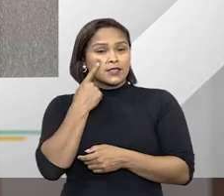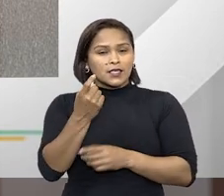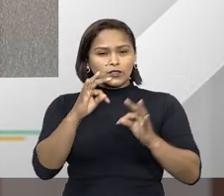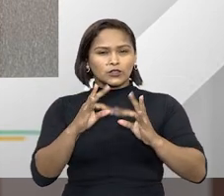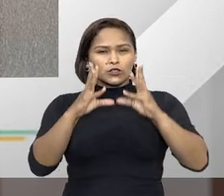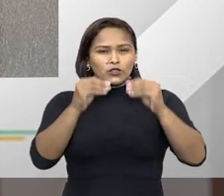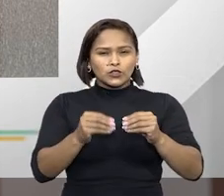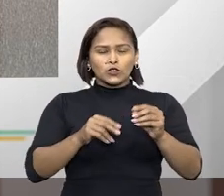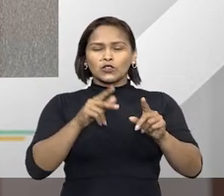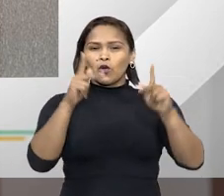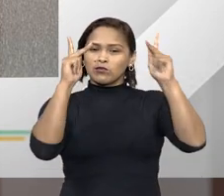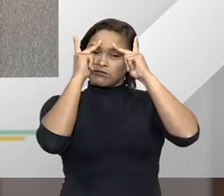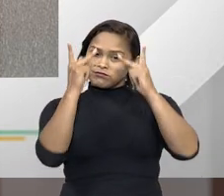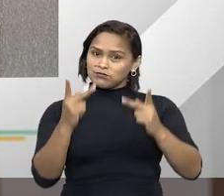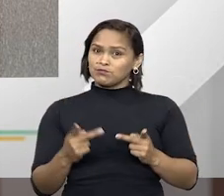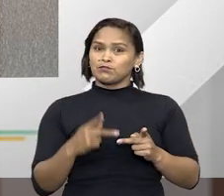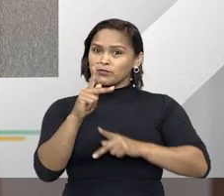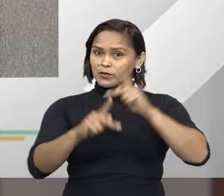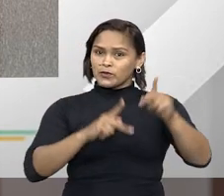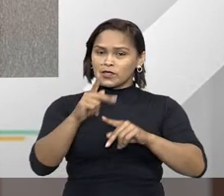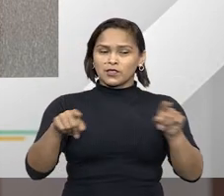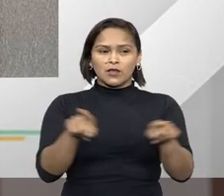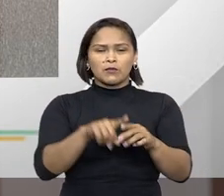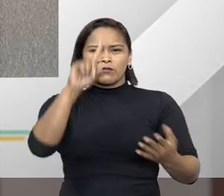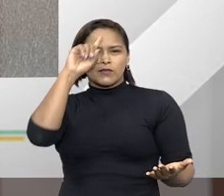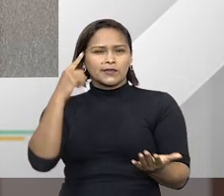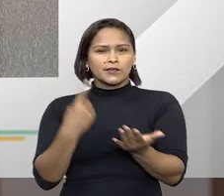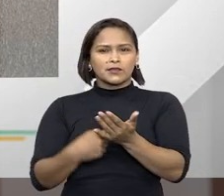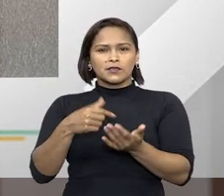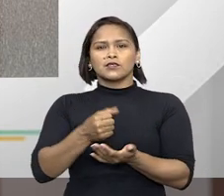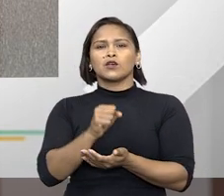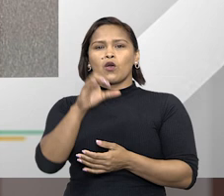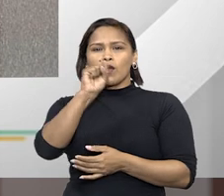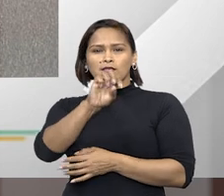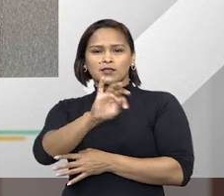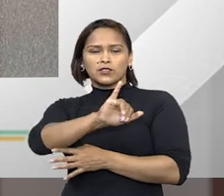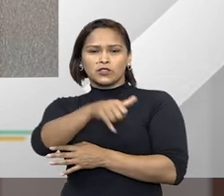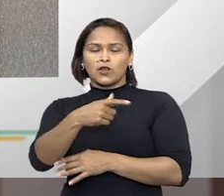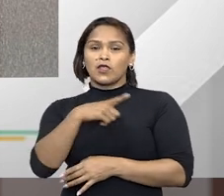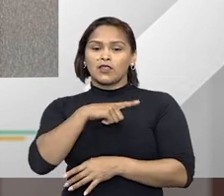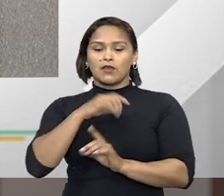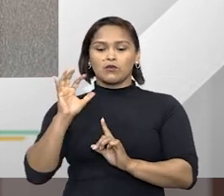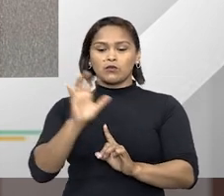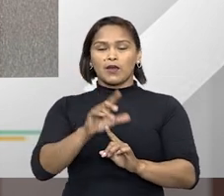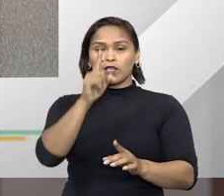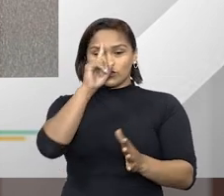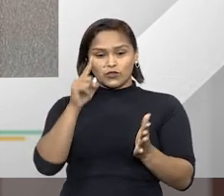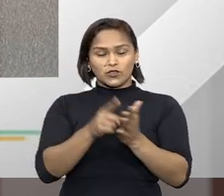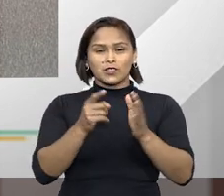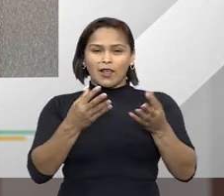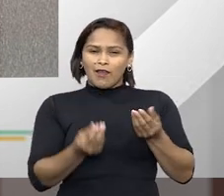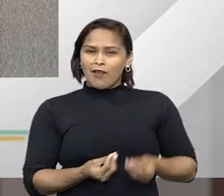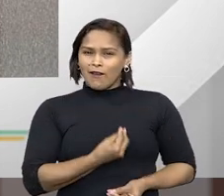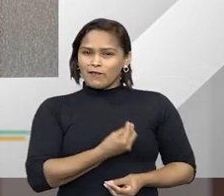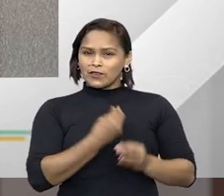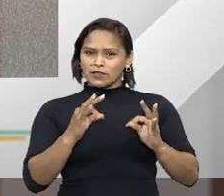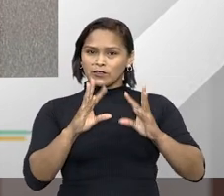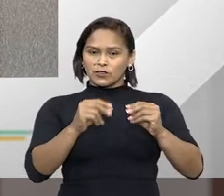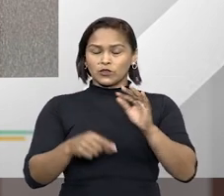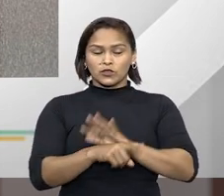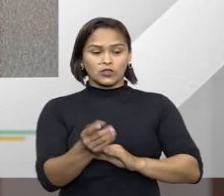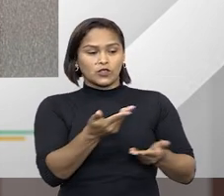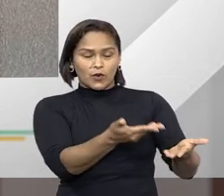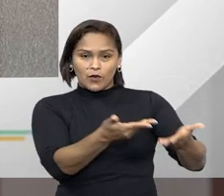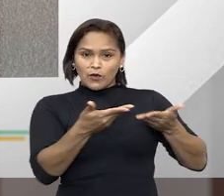será de interesse de todos os cidadãos, até porque as decisões do Superior Tribunal de Justiça têm impacto direto na vida de todos